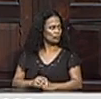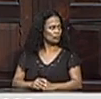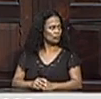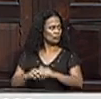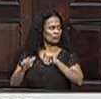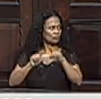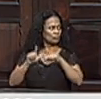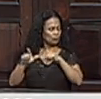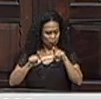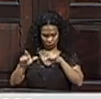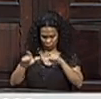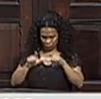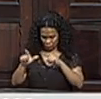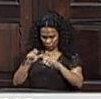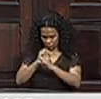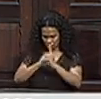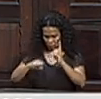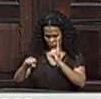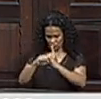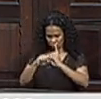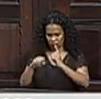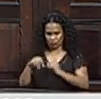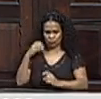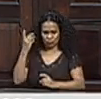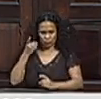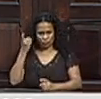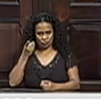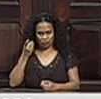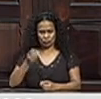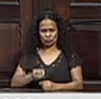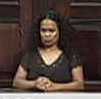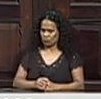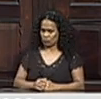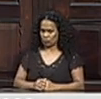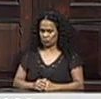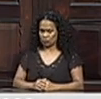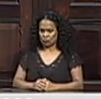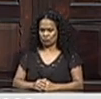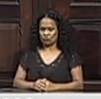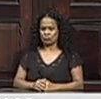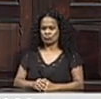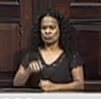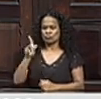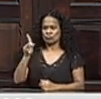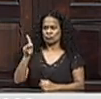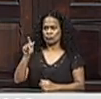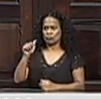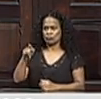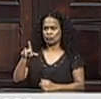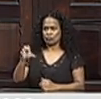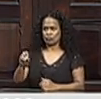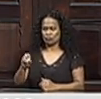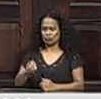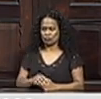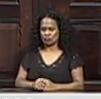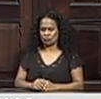Legislação Social e Seguridade, deputado Paulo Ramos.